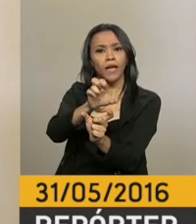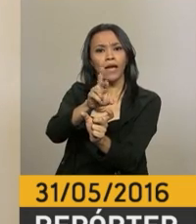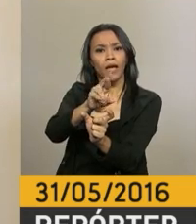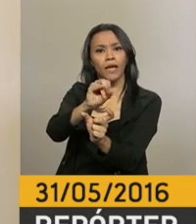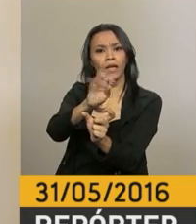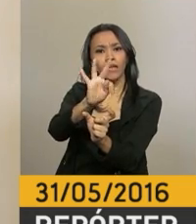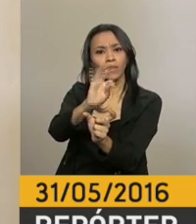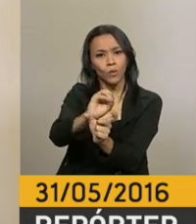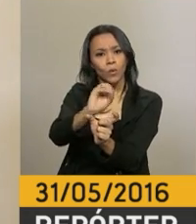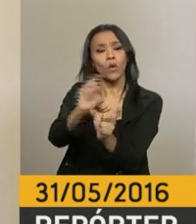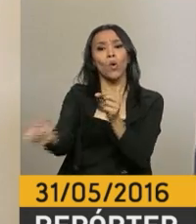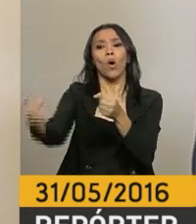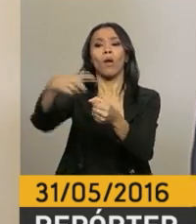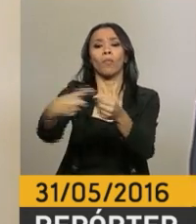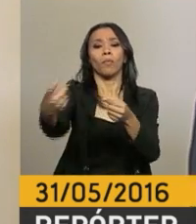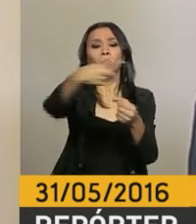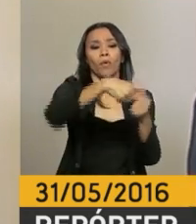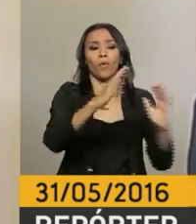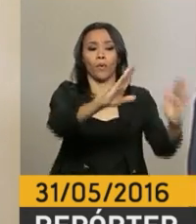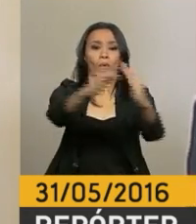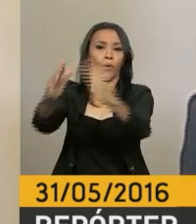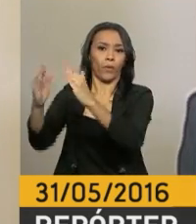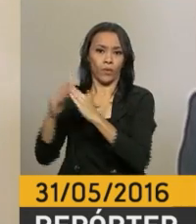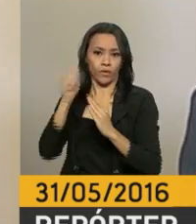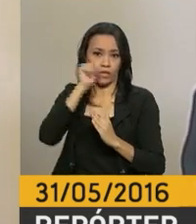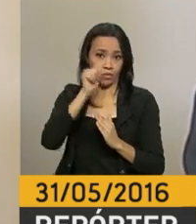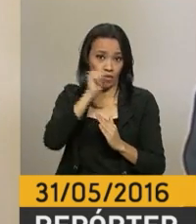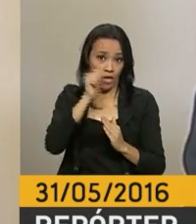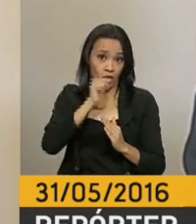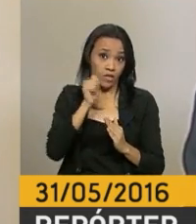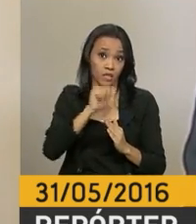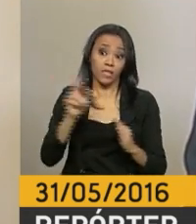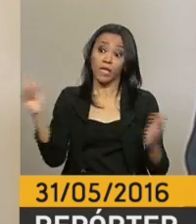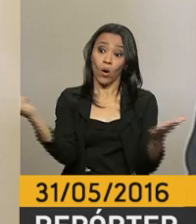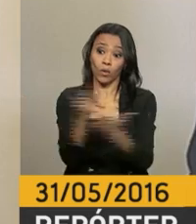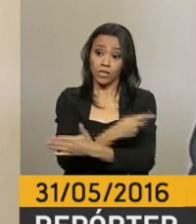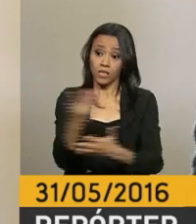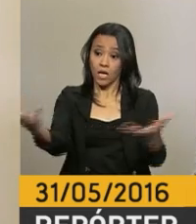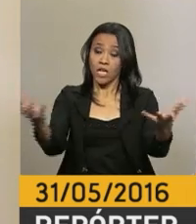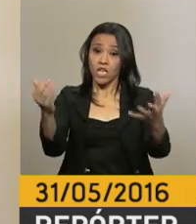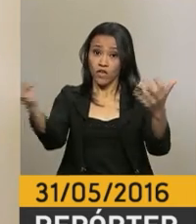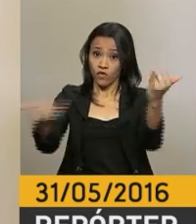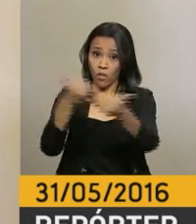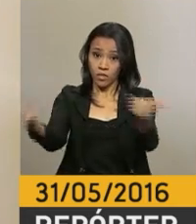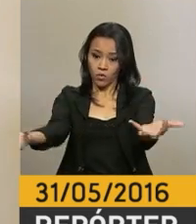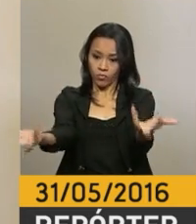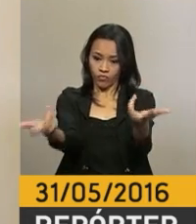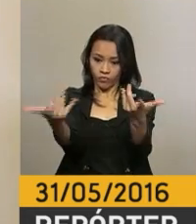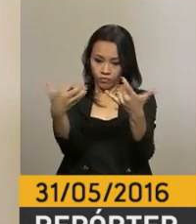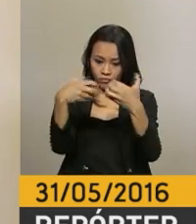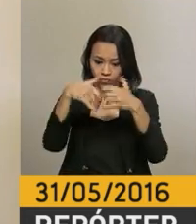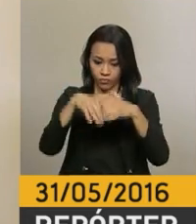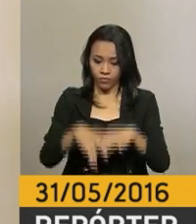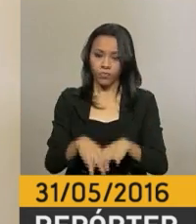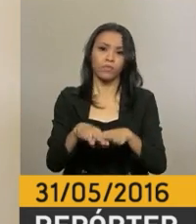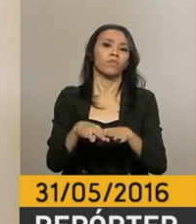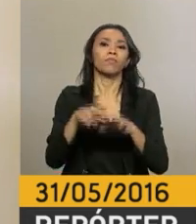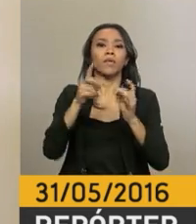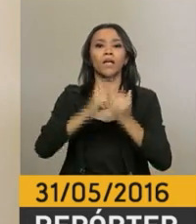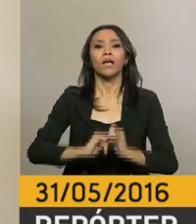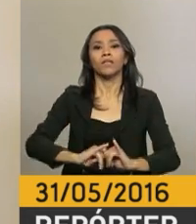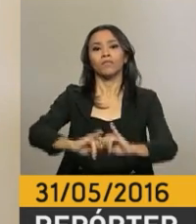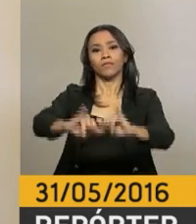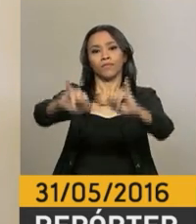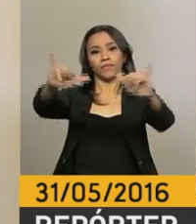atuação contra a violência doméstica e da mulher. Então vamos replicar isso, se todos os senhores acharem interessante, em cada um